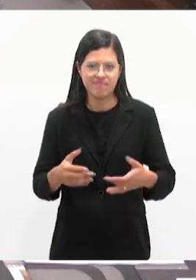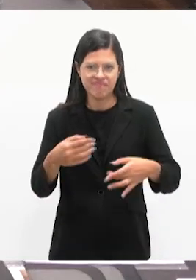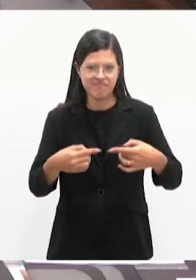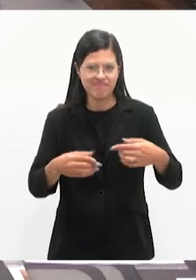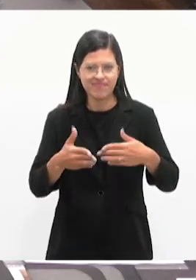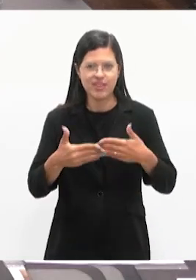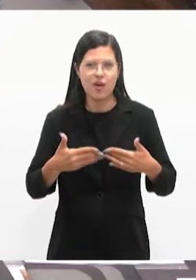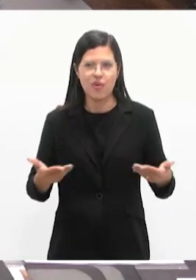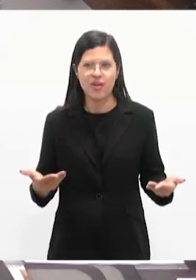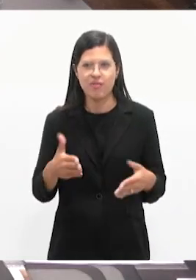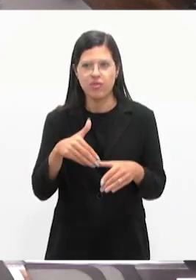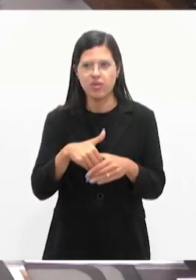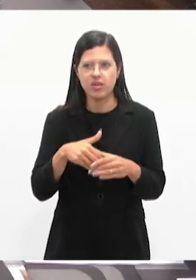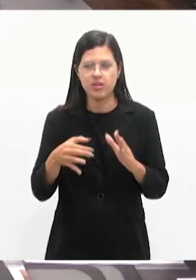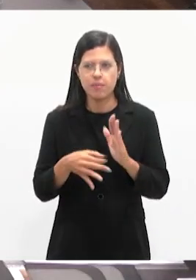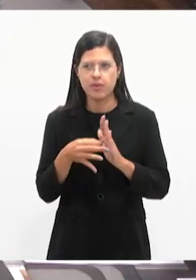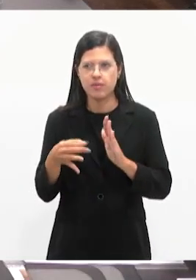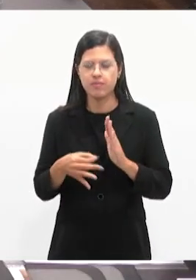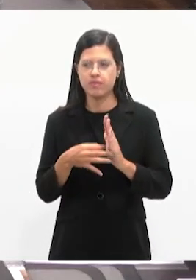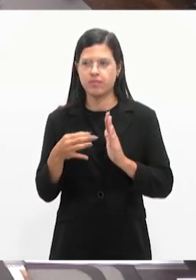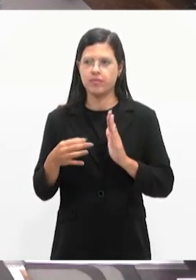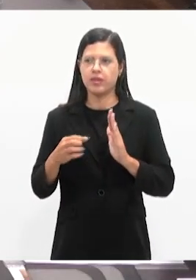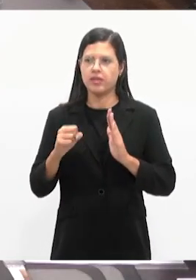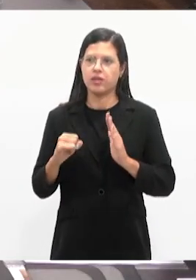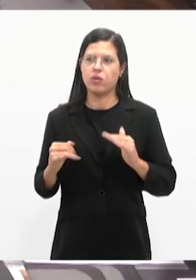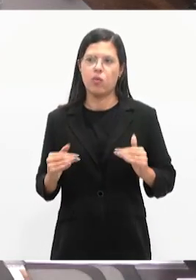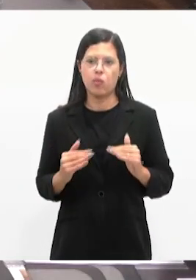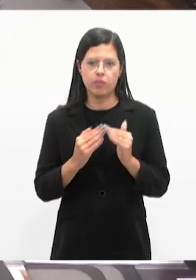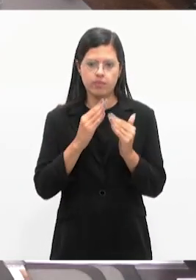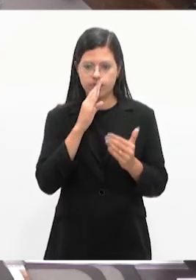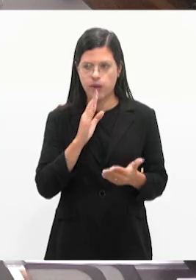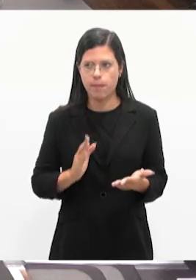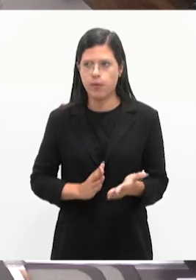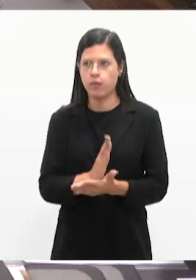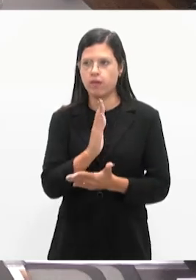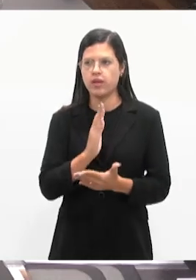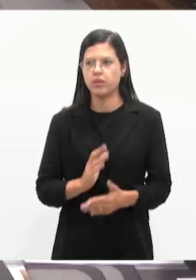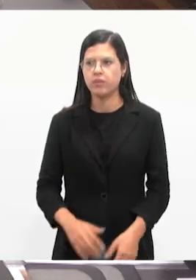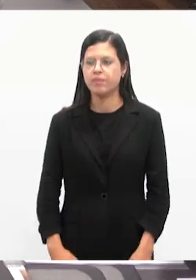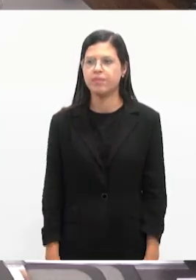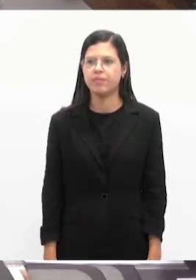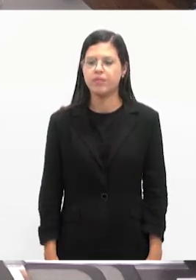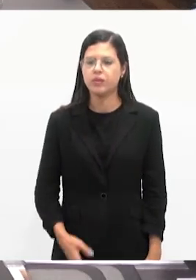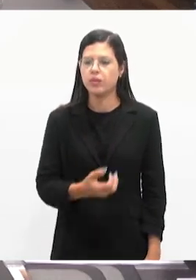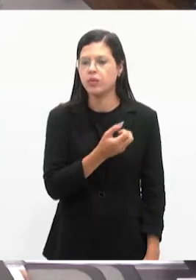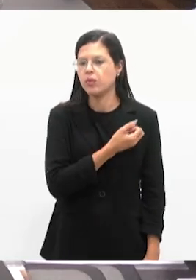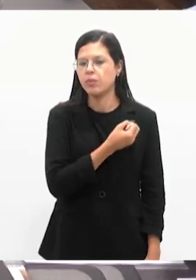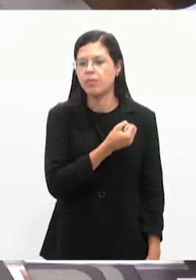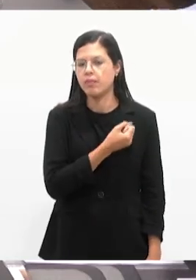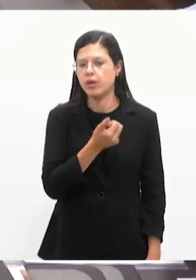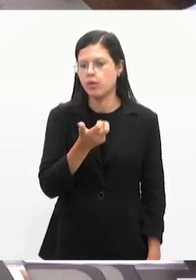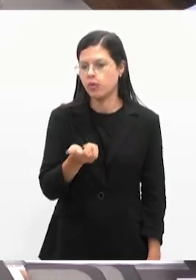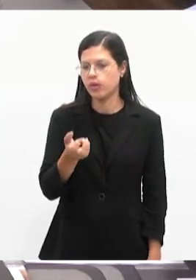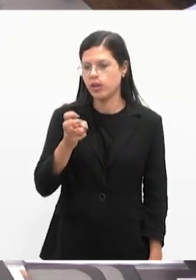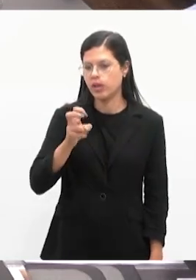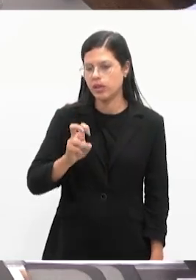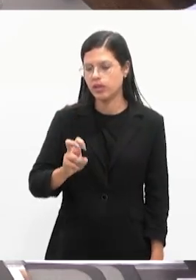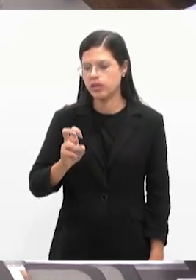votação, parecer, os senhores que aprovam permaneçam como estão, aprovado. Item